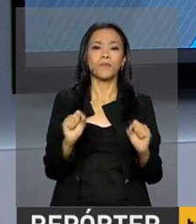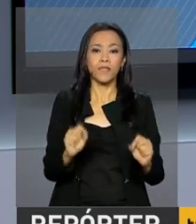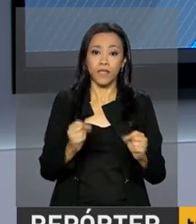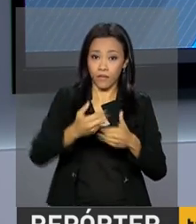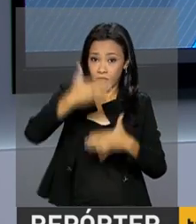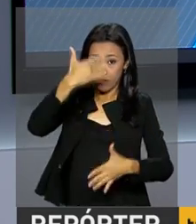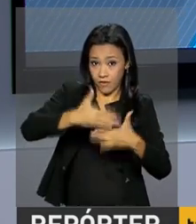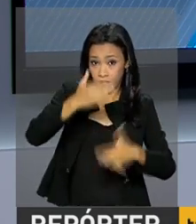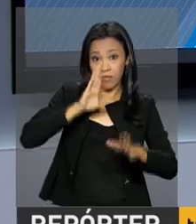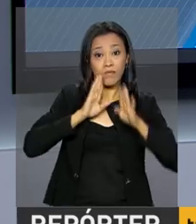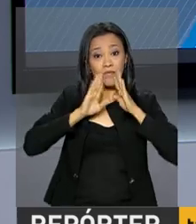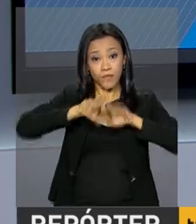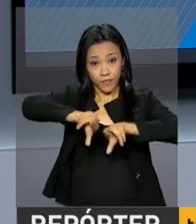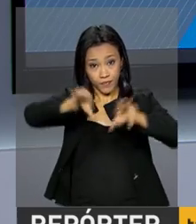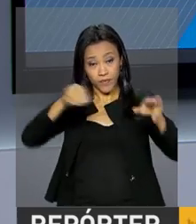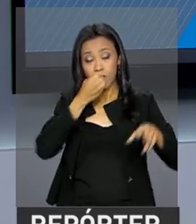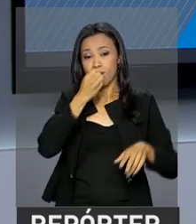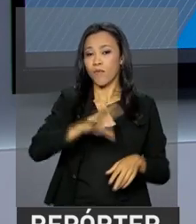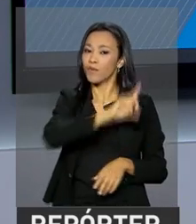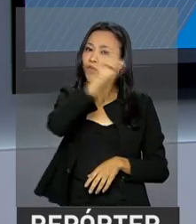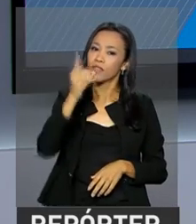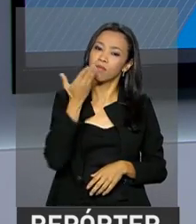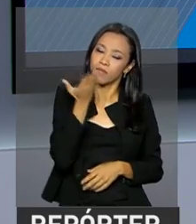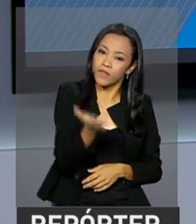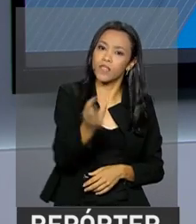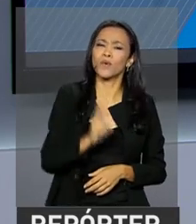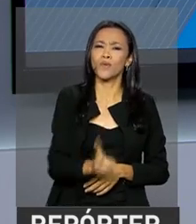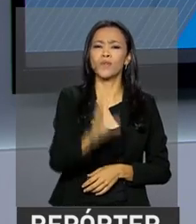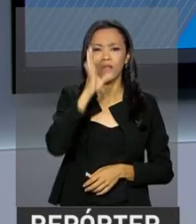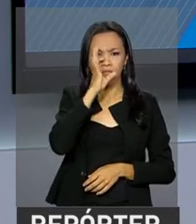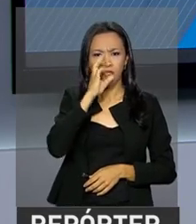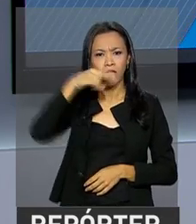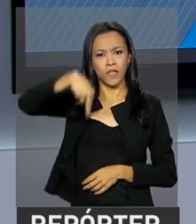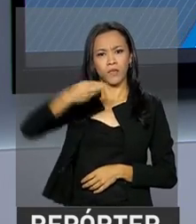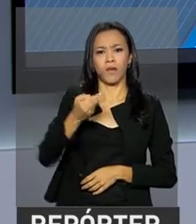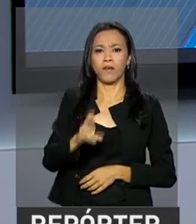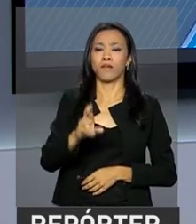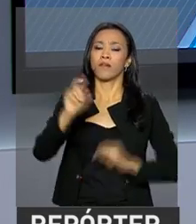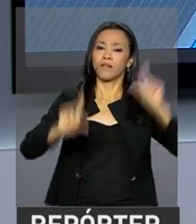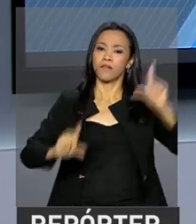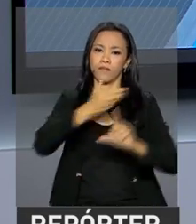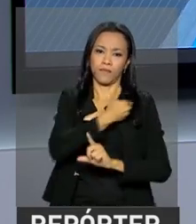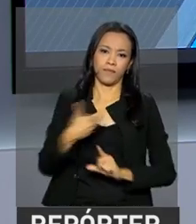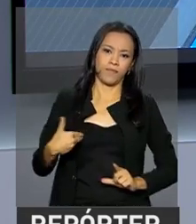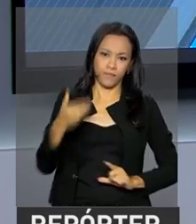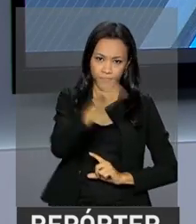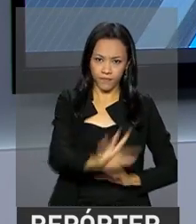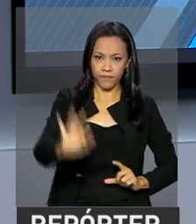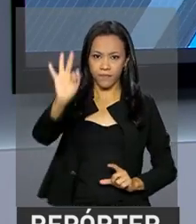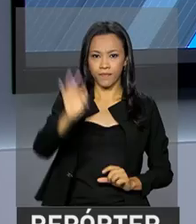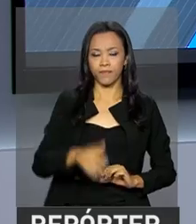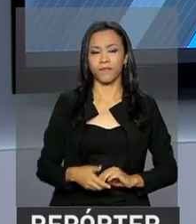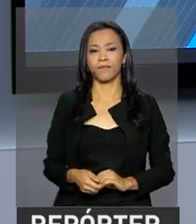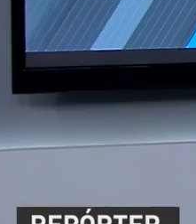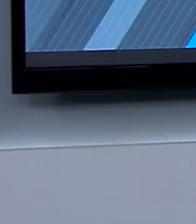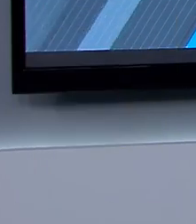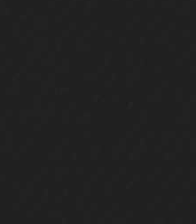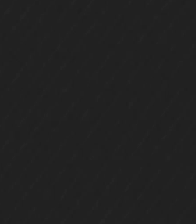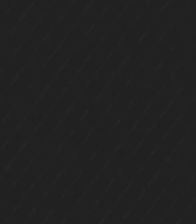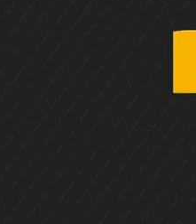nossas redes sociais um bom dia para você e continue com a gente aqui na NBR a TV do Governo